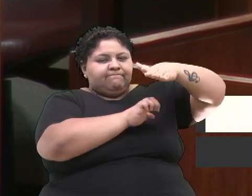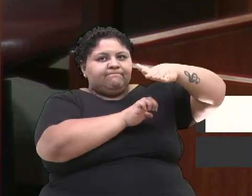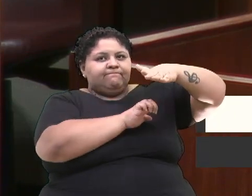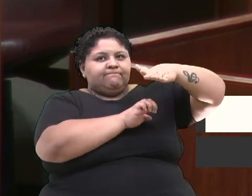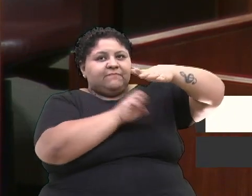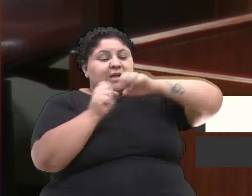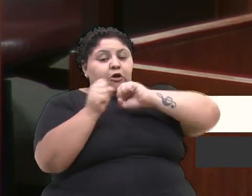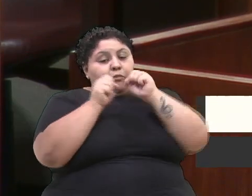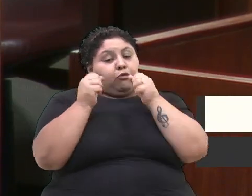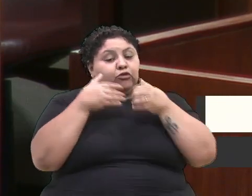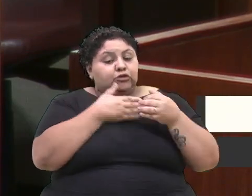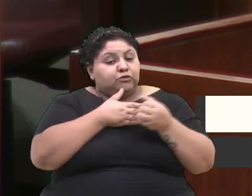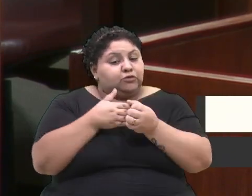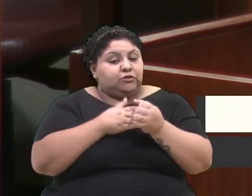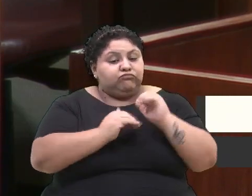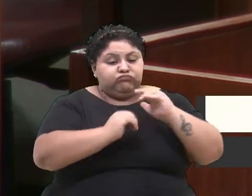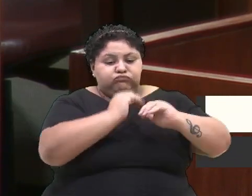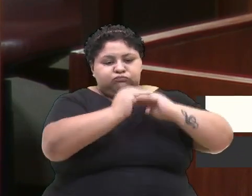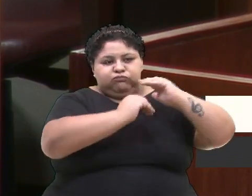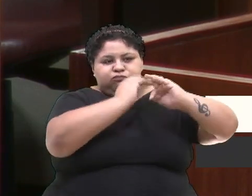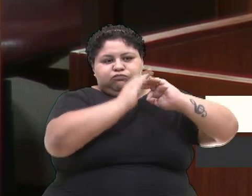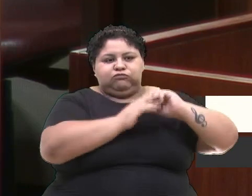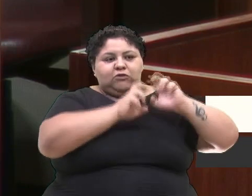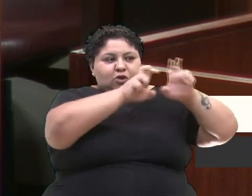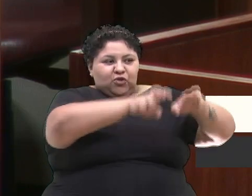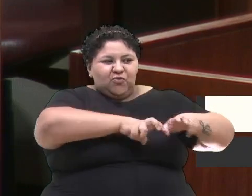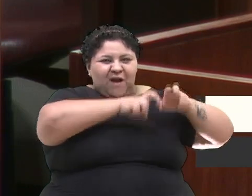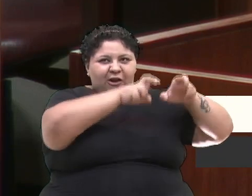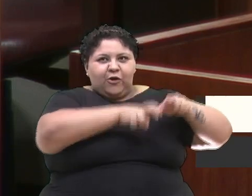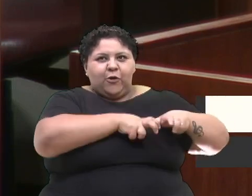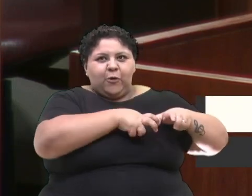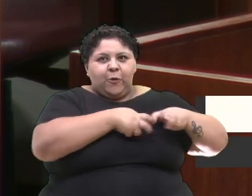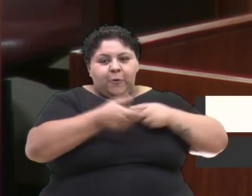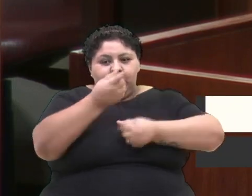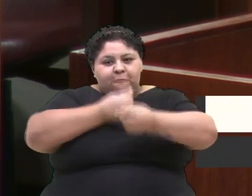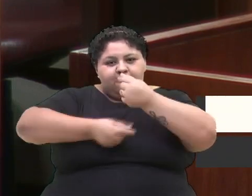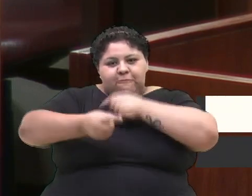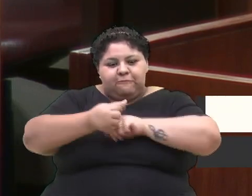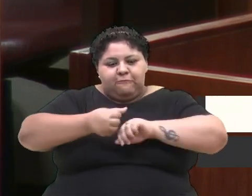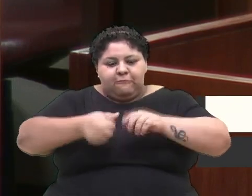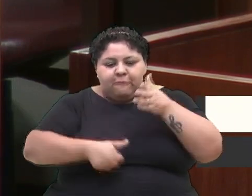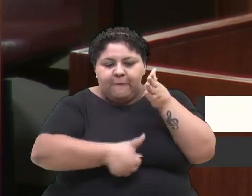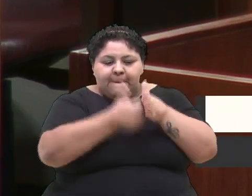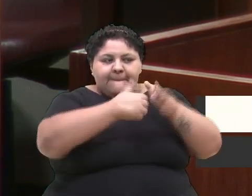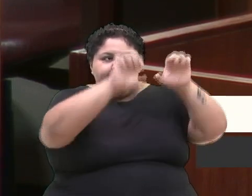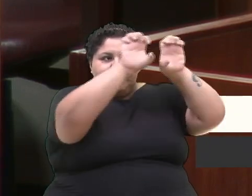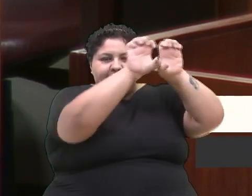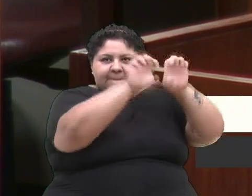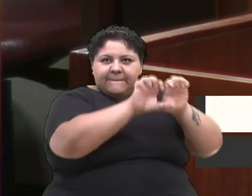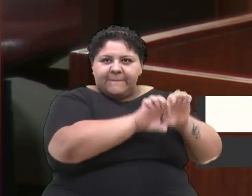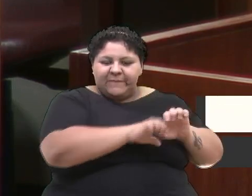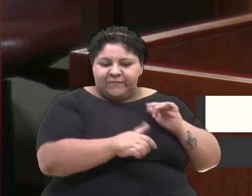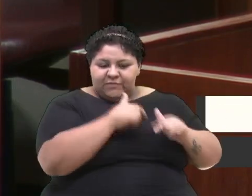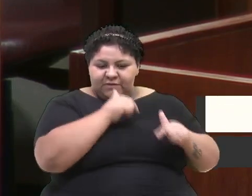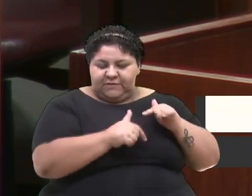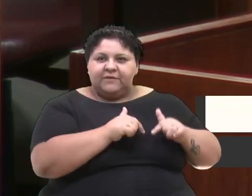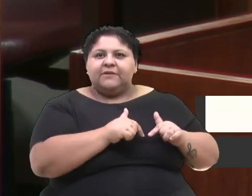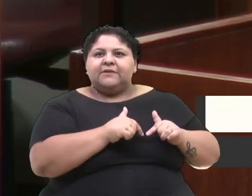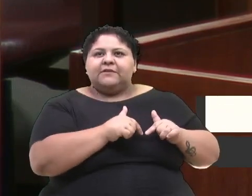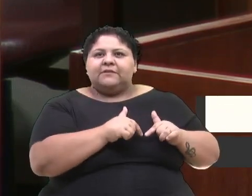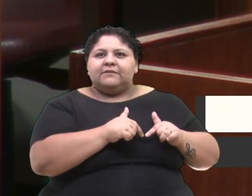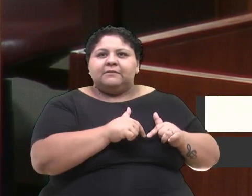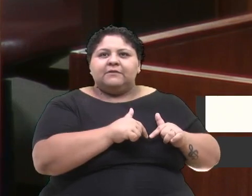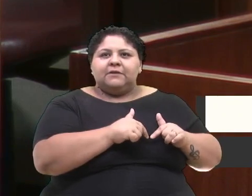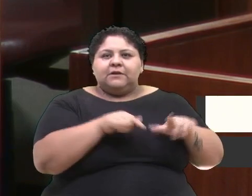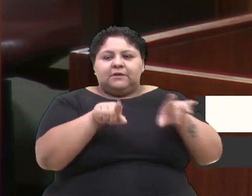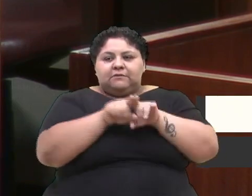pôde acompanhar a evolução do agronegócio, modernizando sua estrutura de funcionamento. Entre os